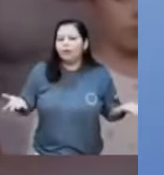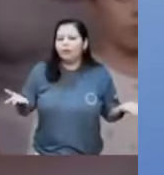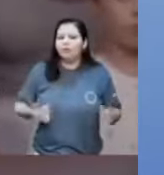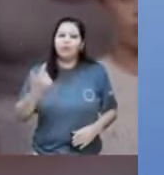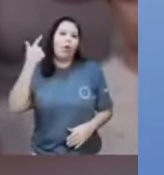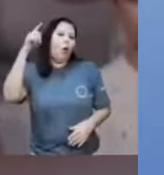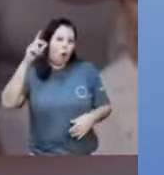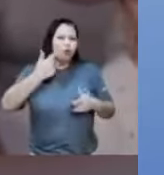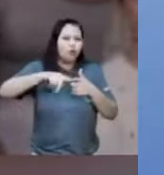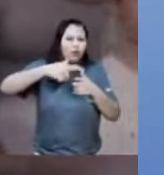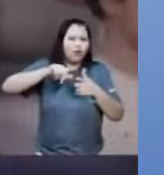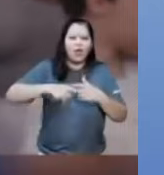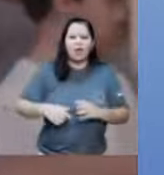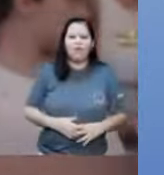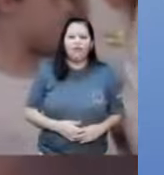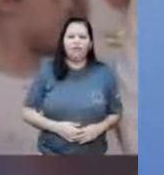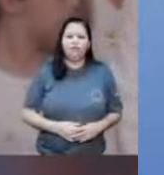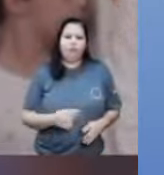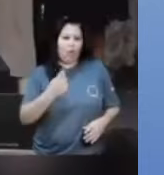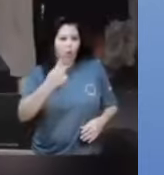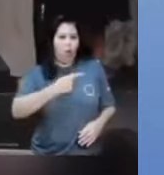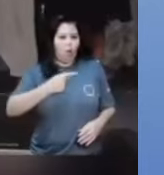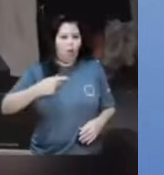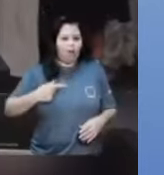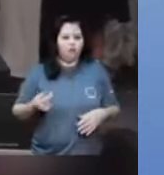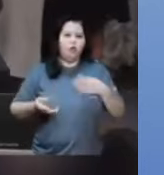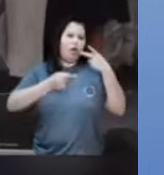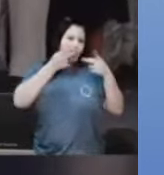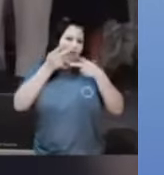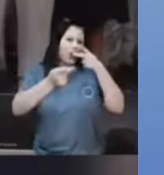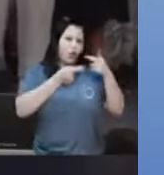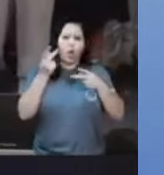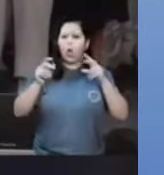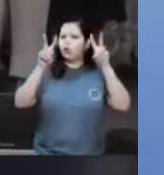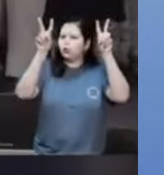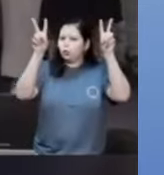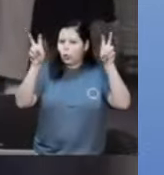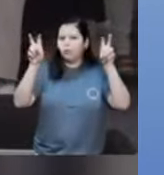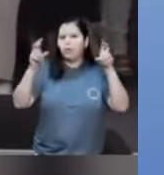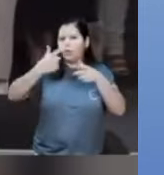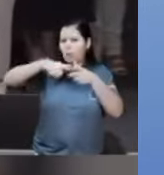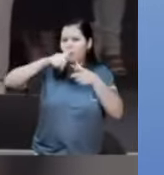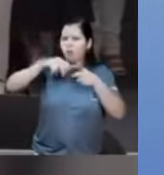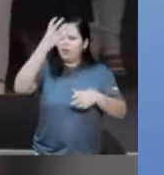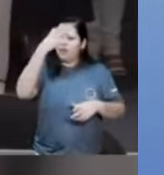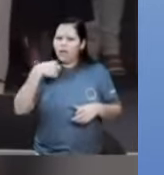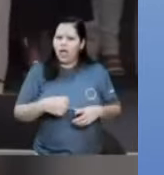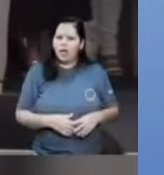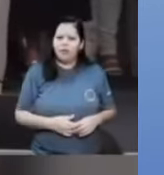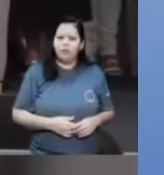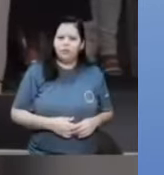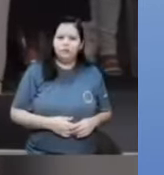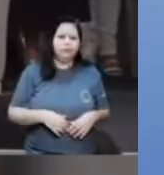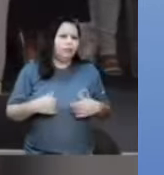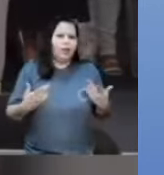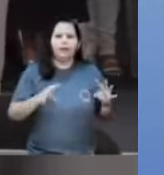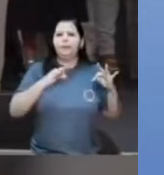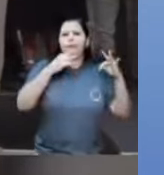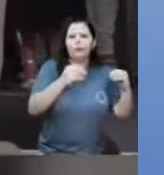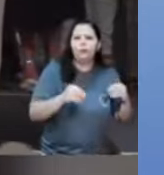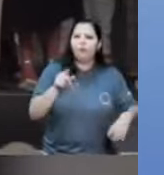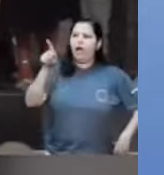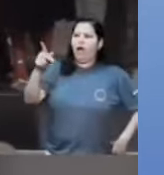comentando sobre uma questão grave e séria ele não Tá apoiando ele tá comentando Ah o pastor tá tá tá tá en